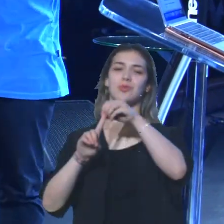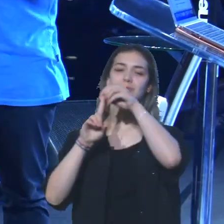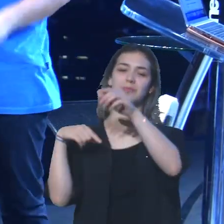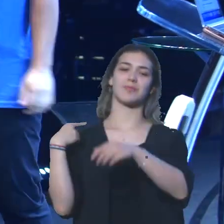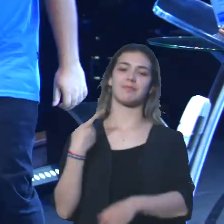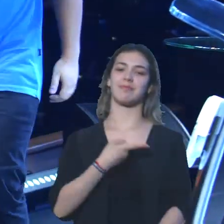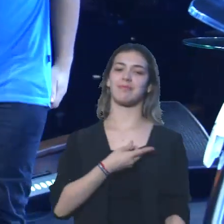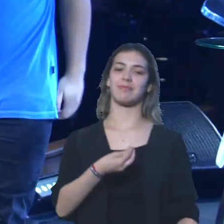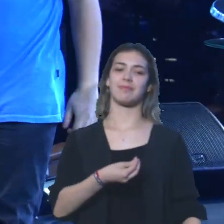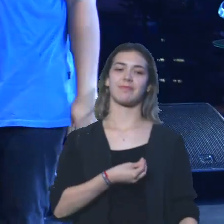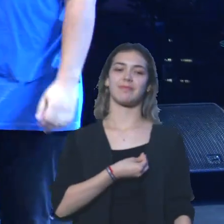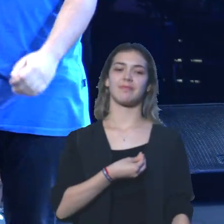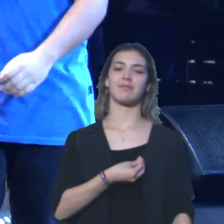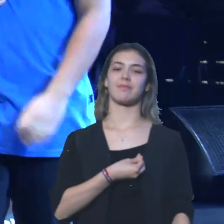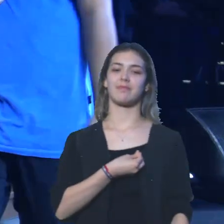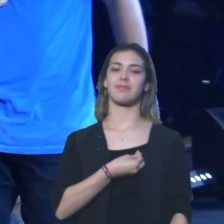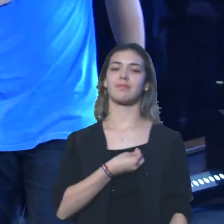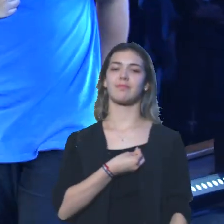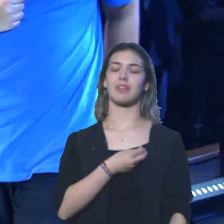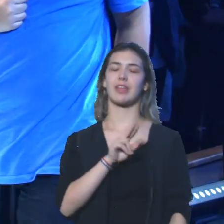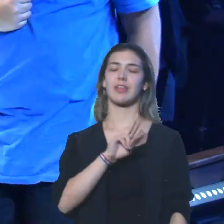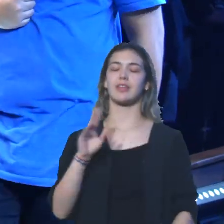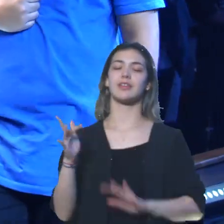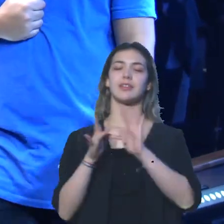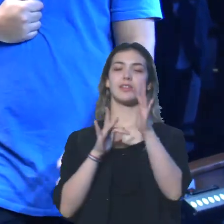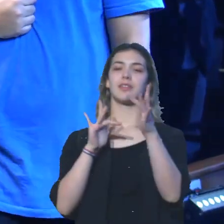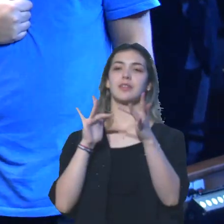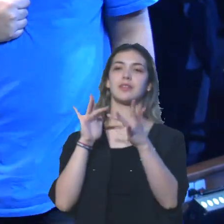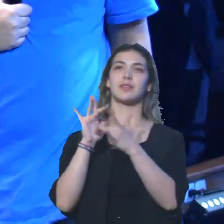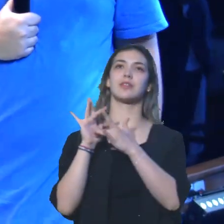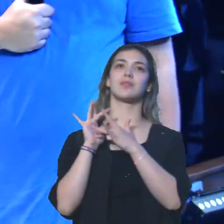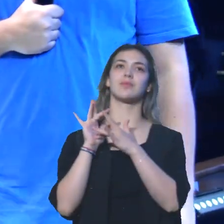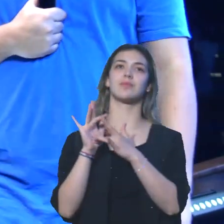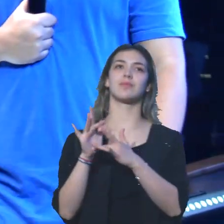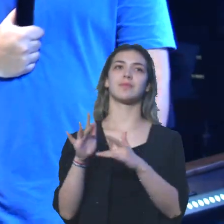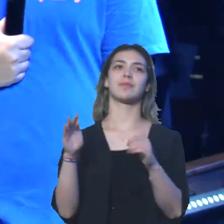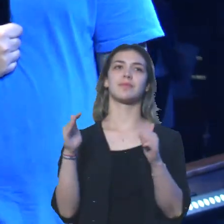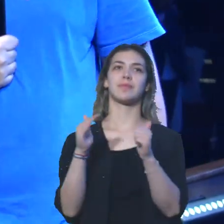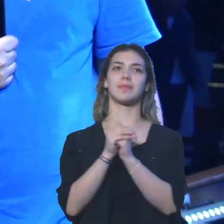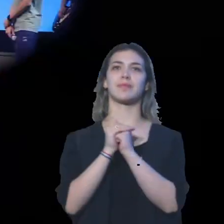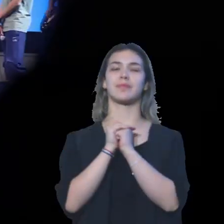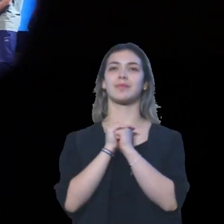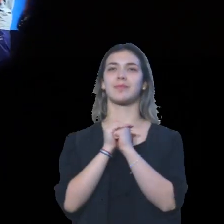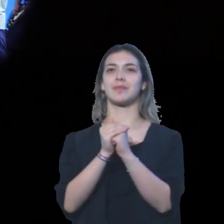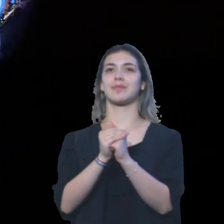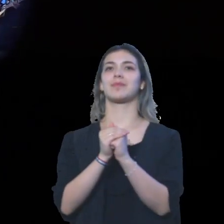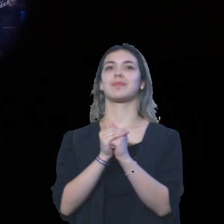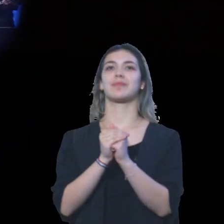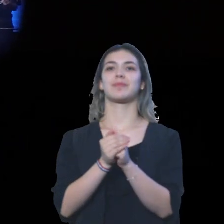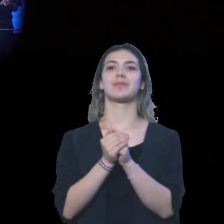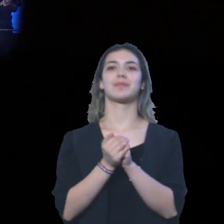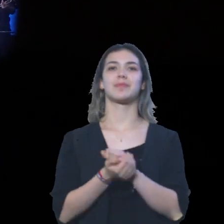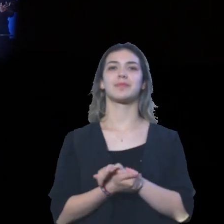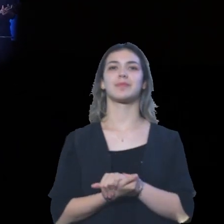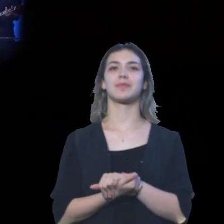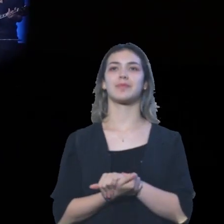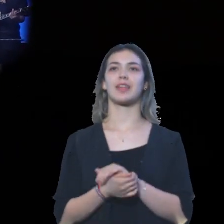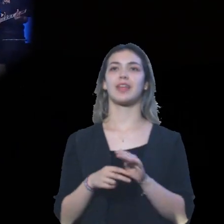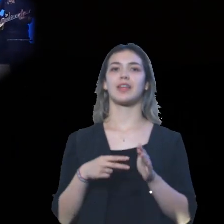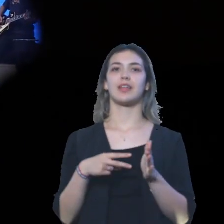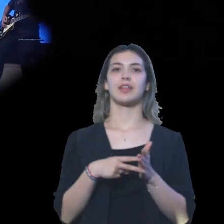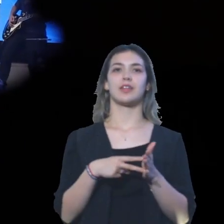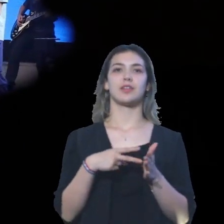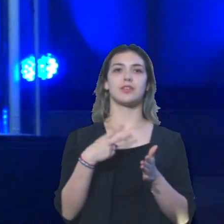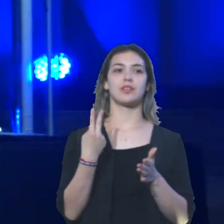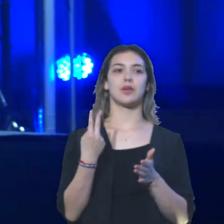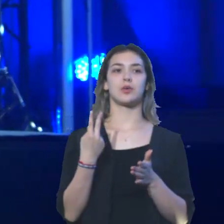Essa é a minha oração, Deus, em nome de Jesus. Amém. Eu tenho um segundo convite para fazer nessa noite. Queria